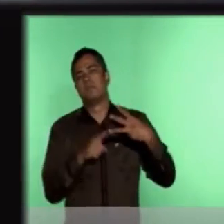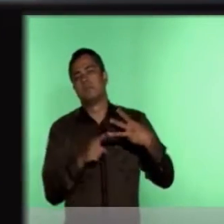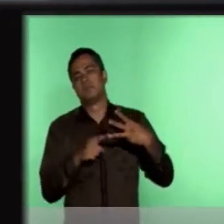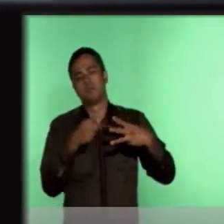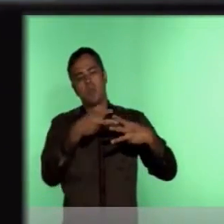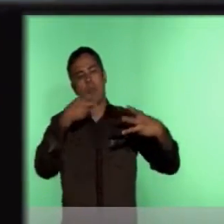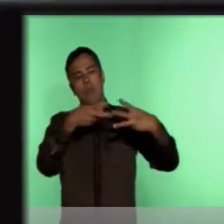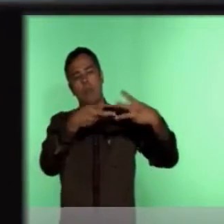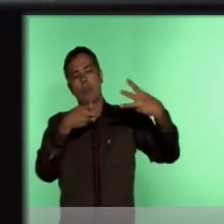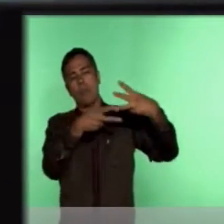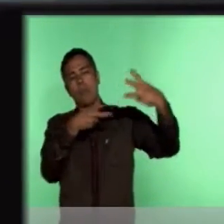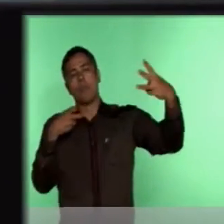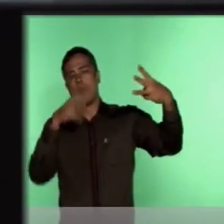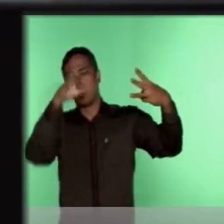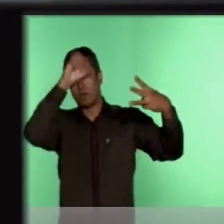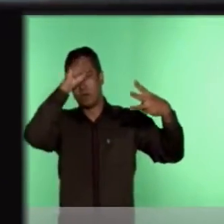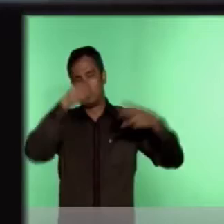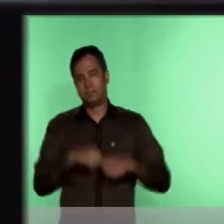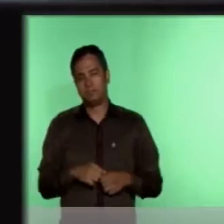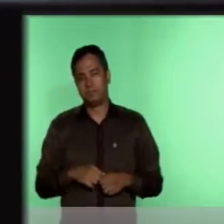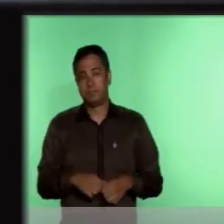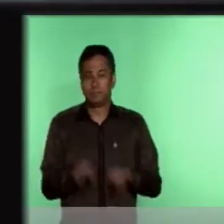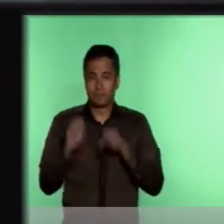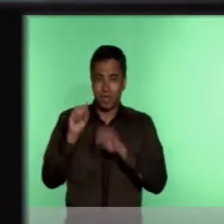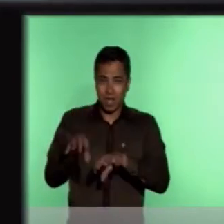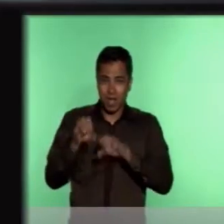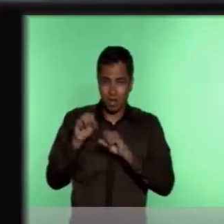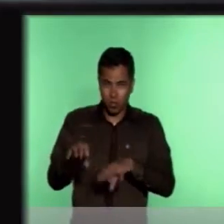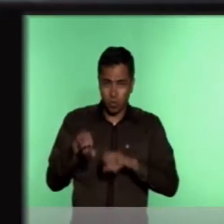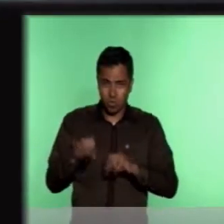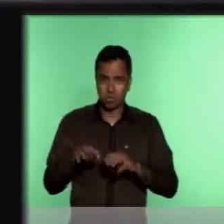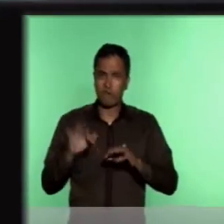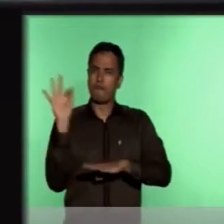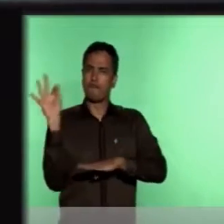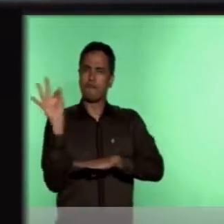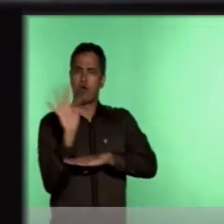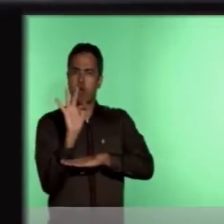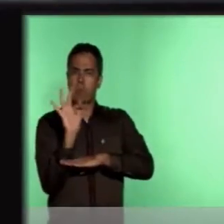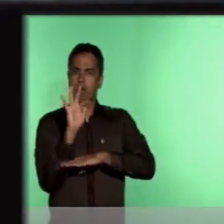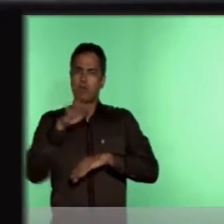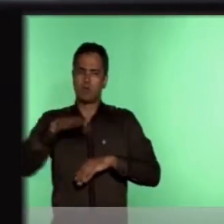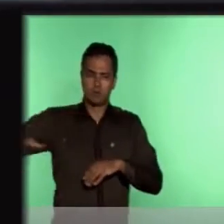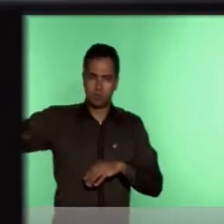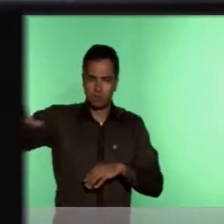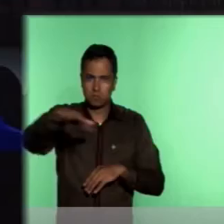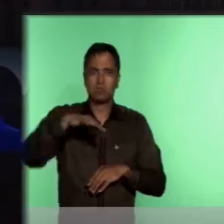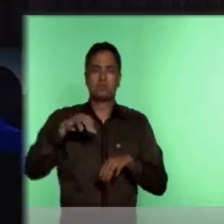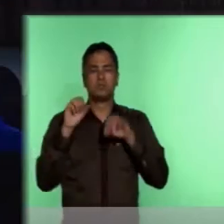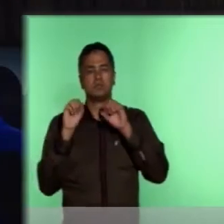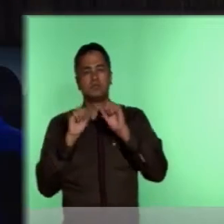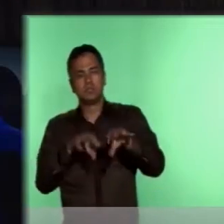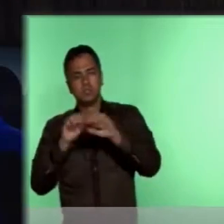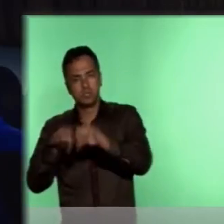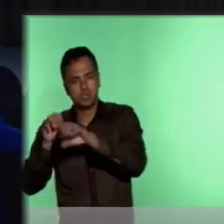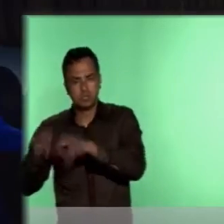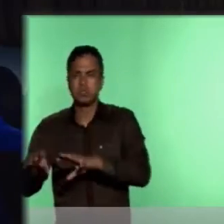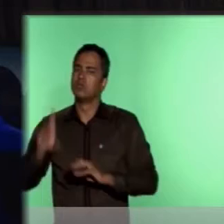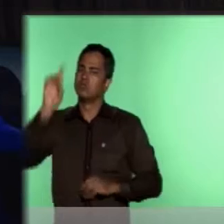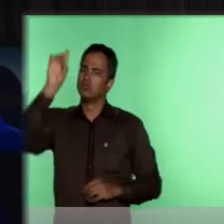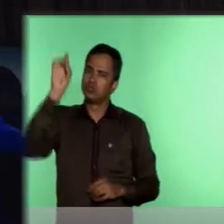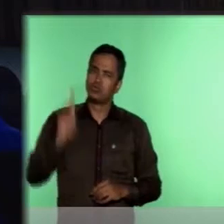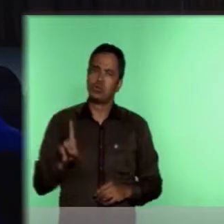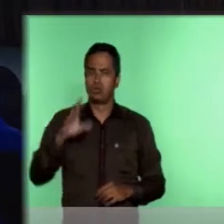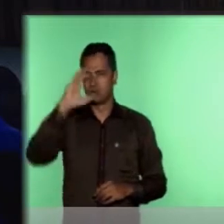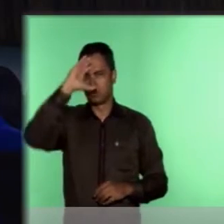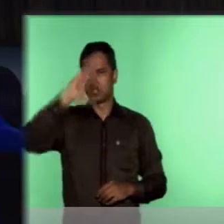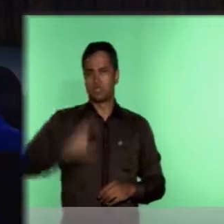é aquela que os sistemas de ensino oferecem, que é fundamental para o direito dos cidadãos, ela só se realiza através do ensino. Então não dá